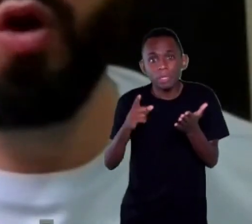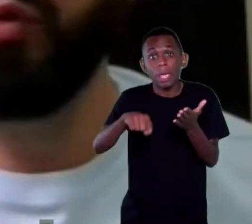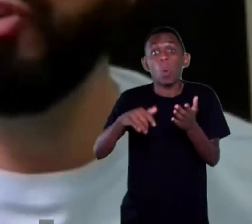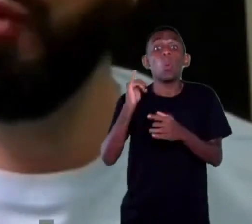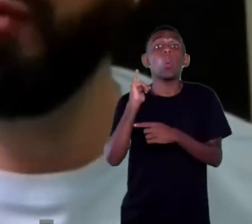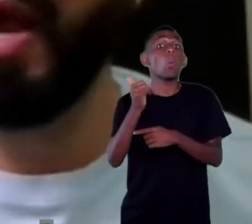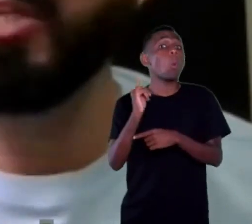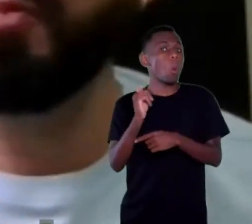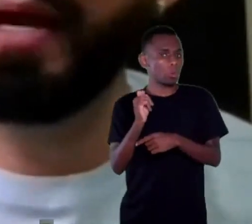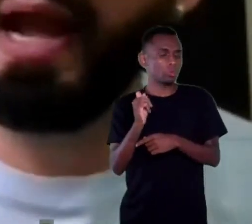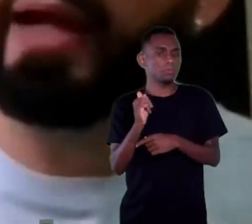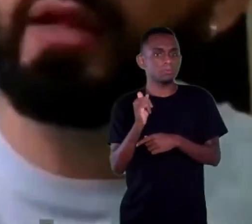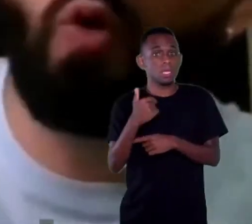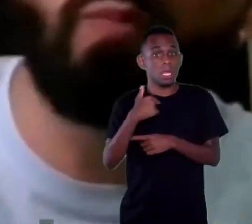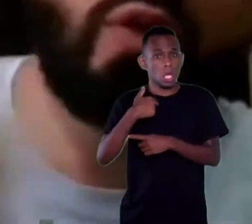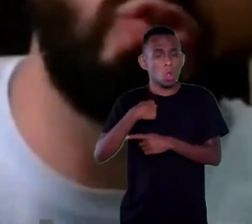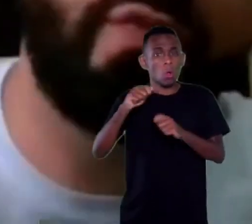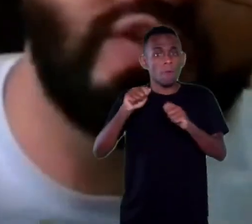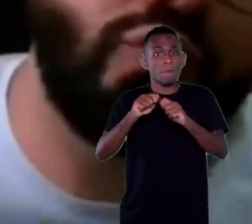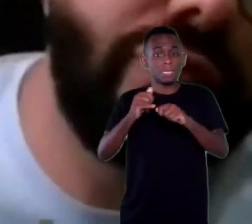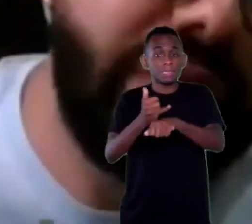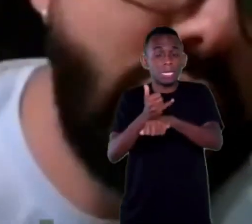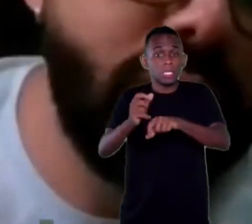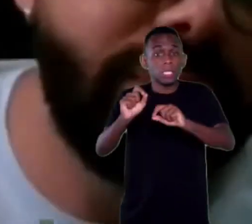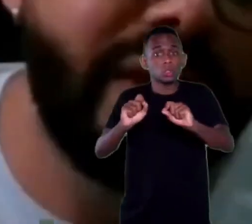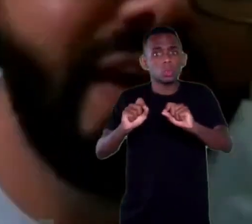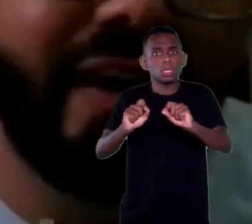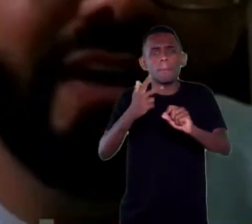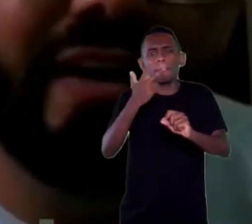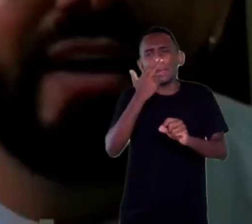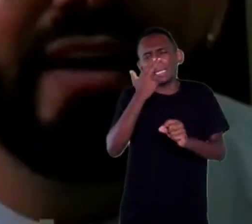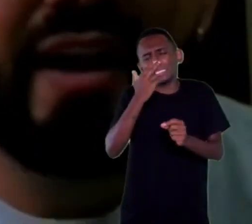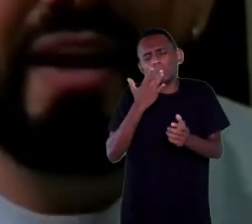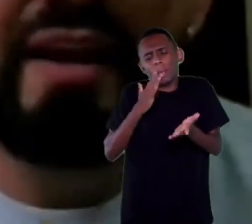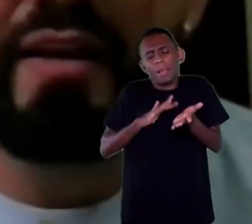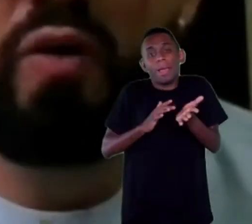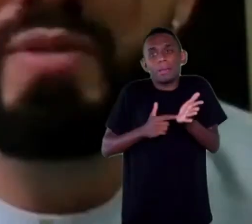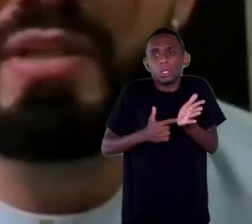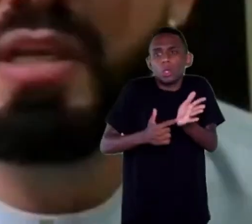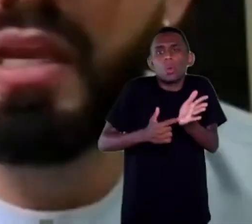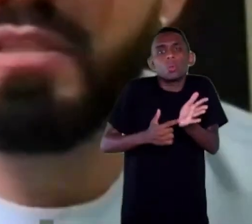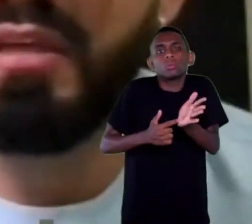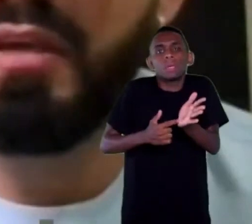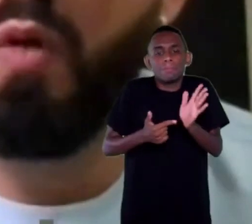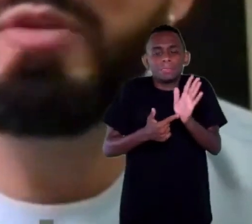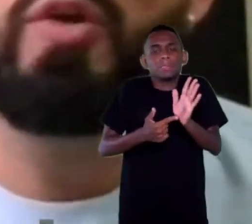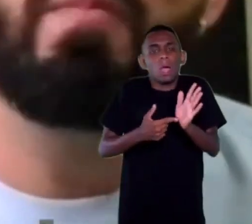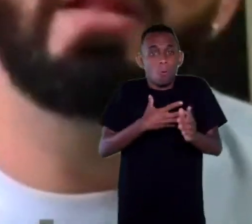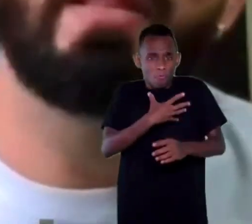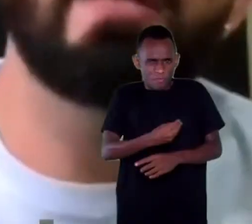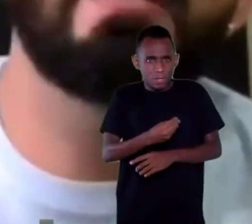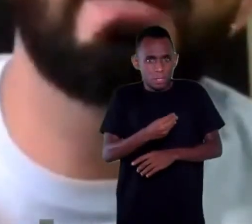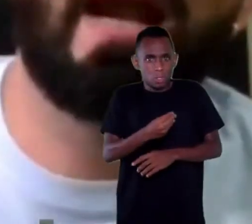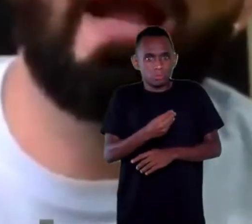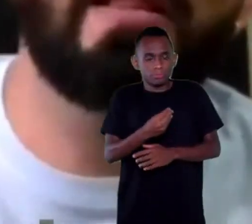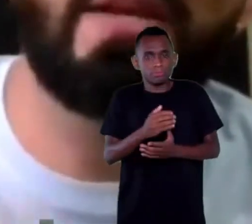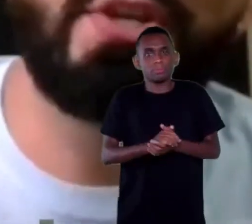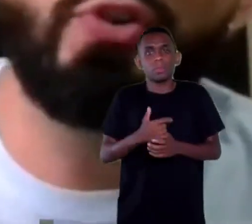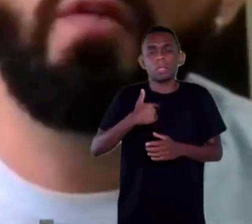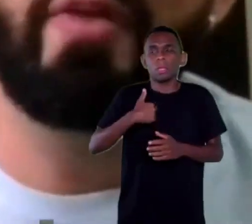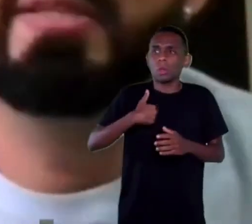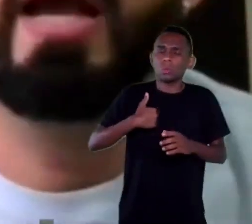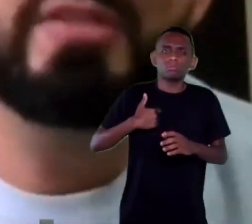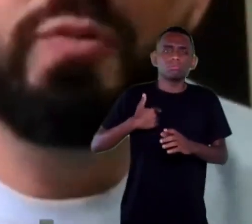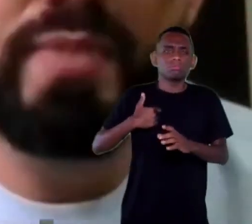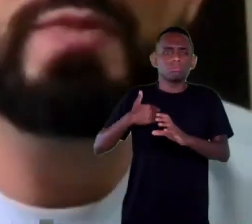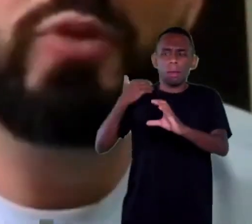É um conto onde eu faço uma carta como se eu tivesse um filho, né? Como se eu mandasse essa carta e a